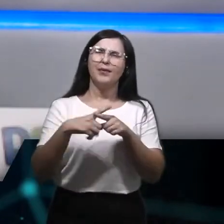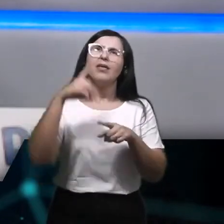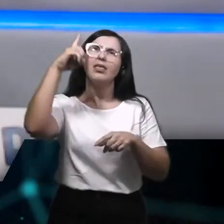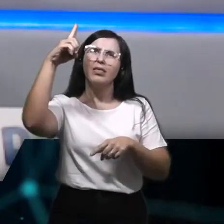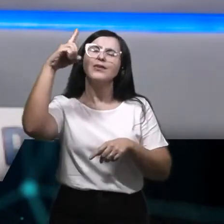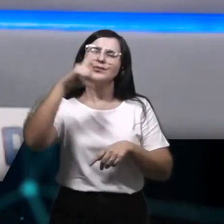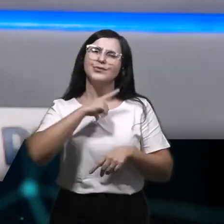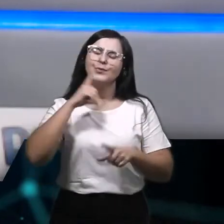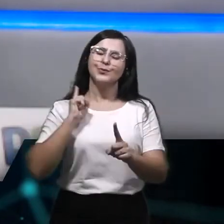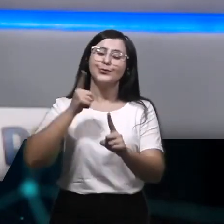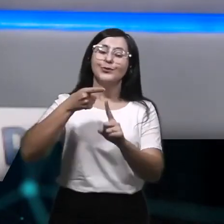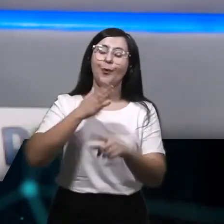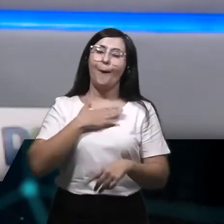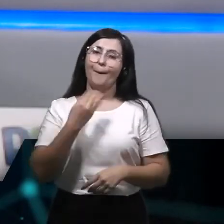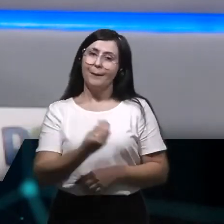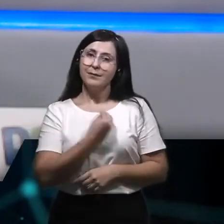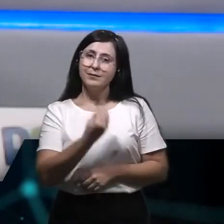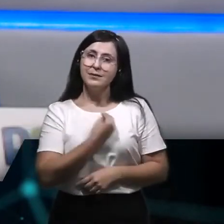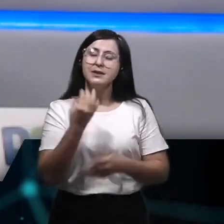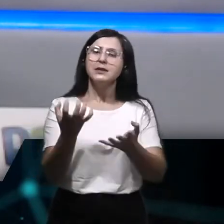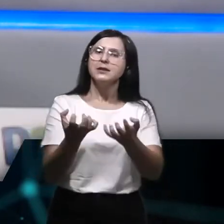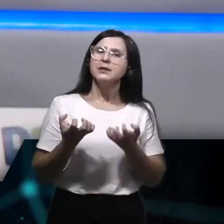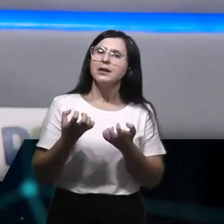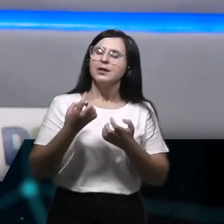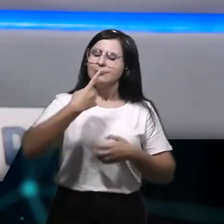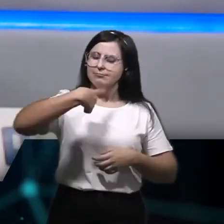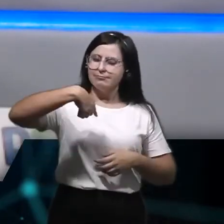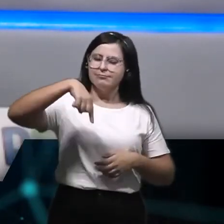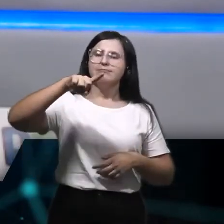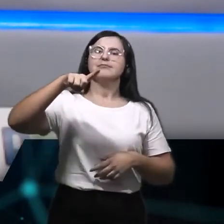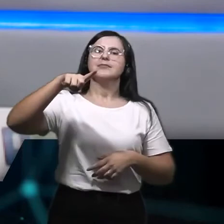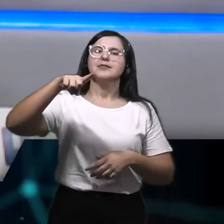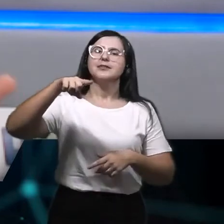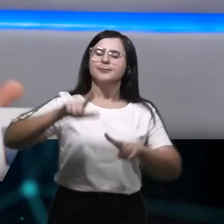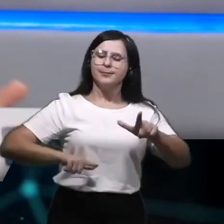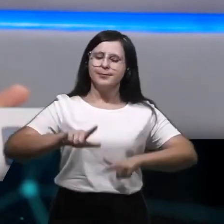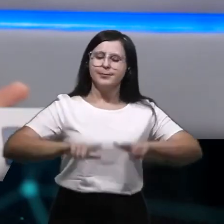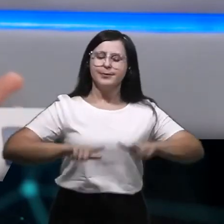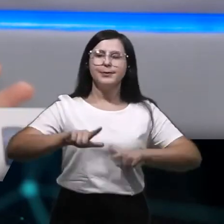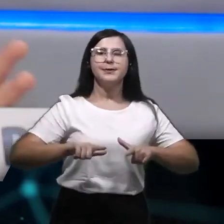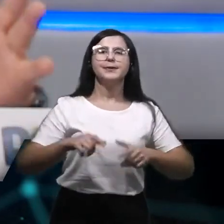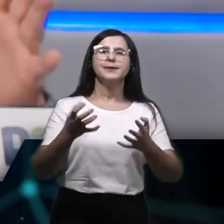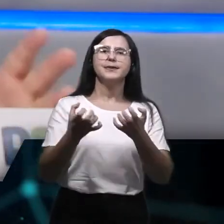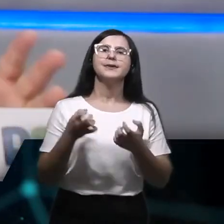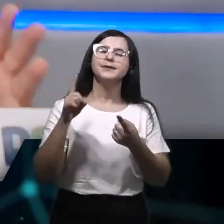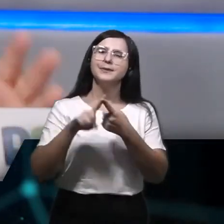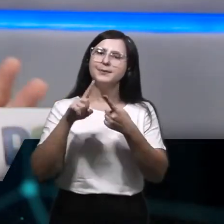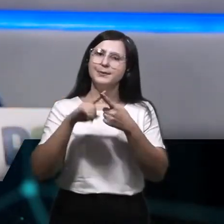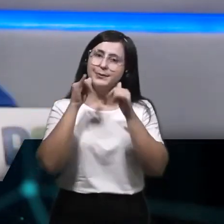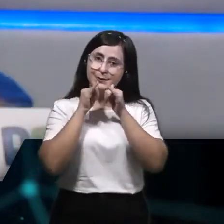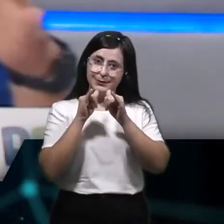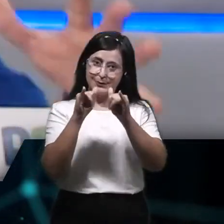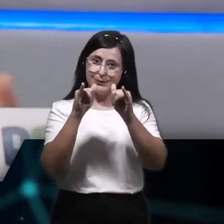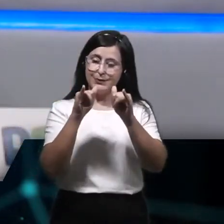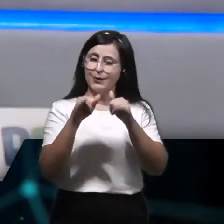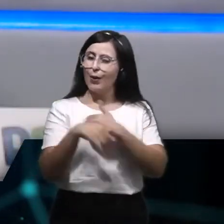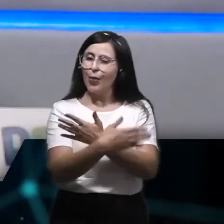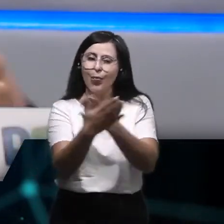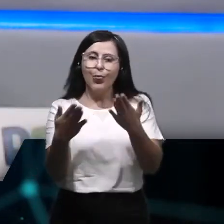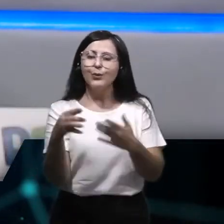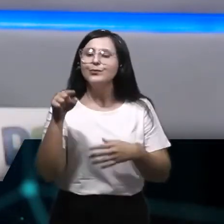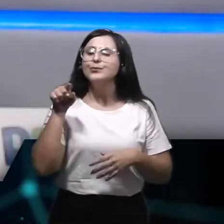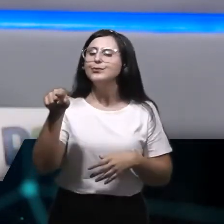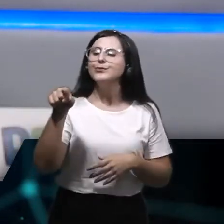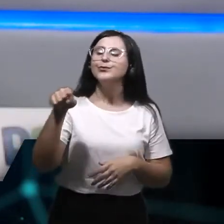um plano em minha vida. E eu quero continuar adiante com o meu trabalho. Quero também, Ney, dizer a você e a todos,